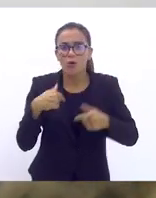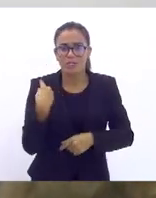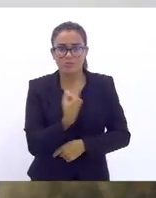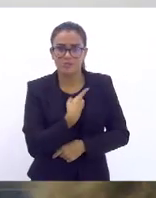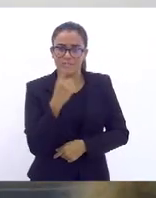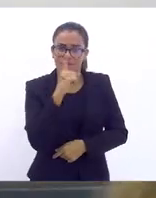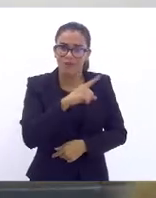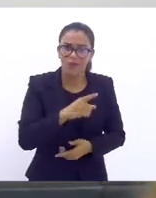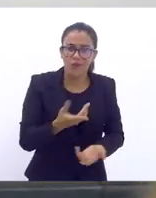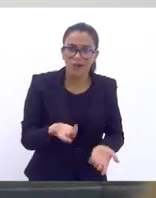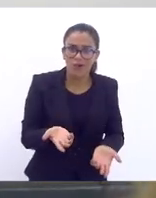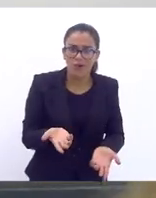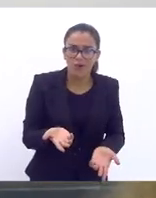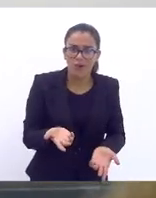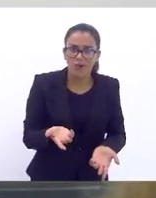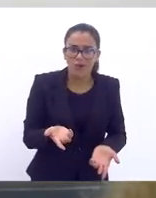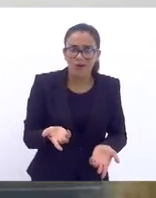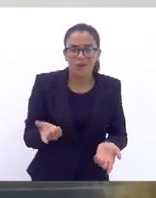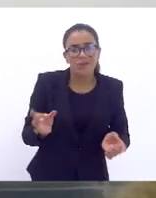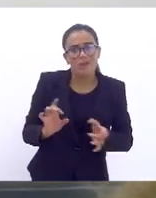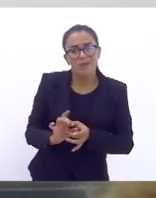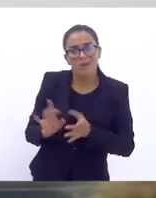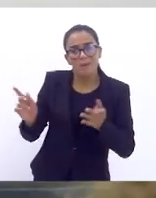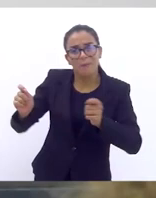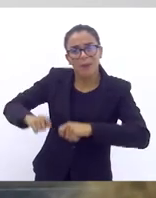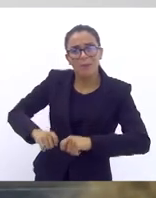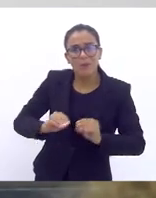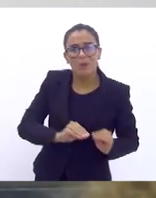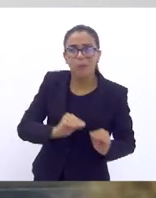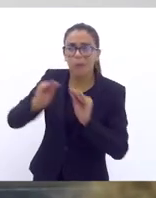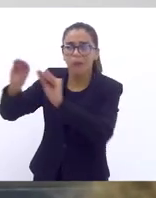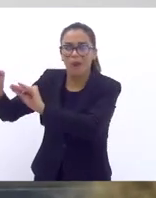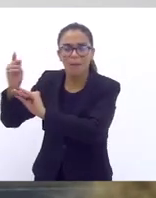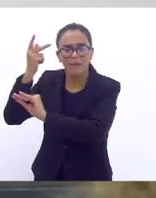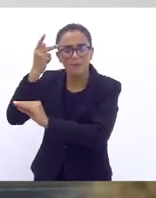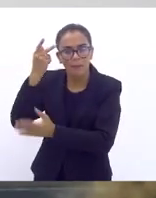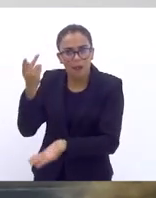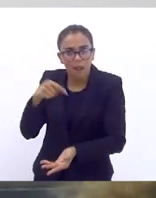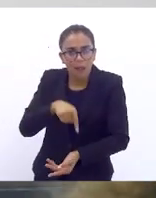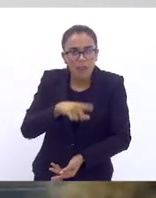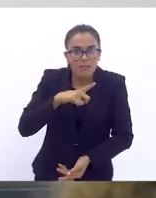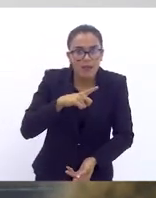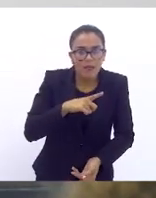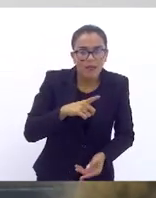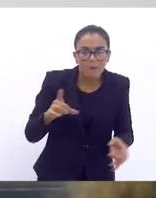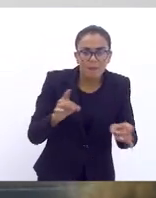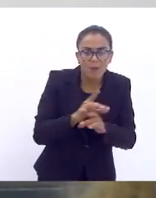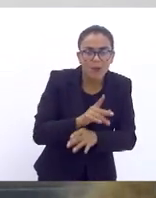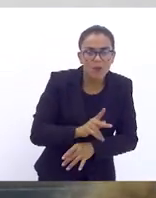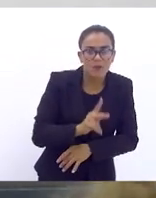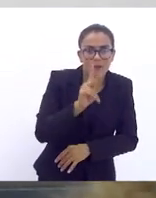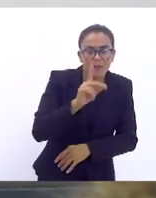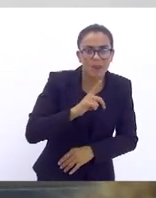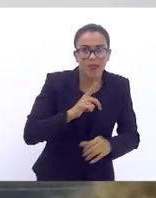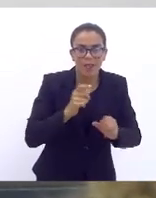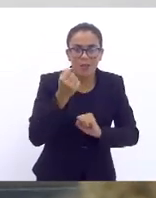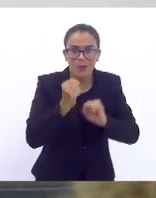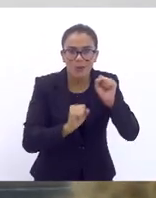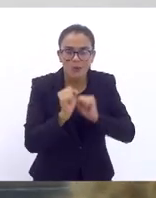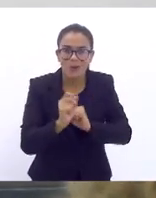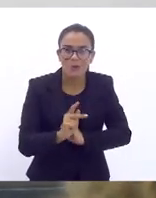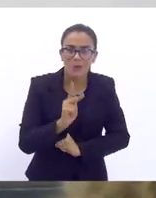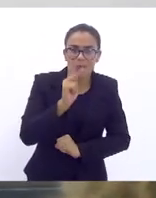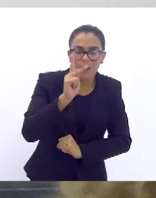que permitiu que a indústria de plástico fosse para São Paulo se nós temos aqui o petróleo nós temos a indústria petoquímica aqui